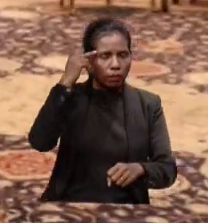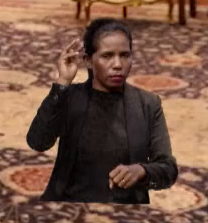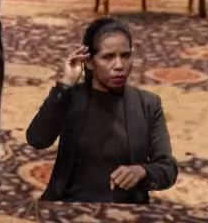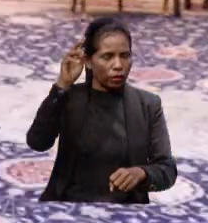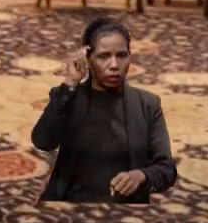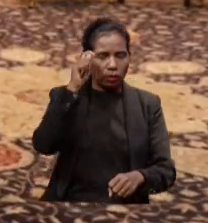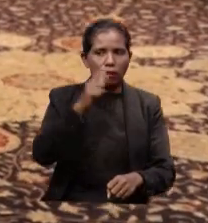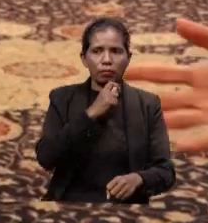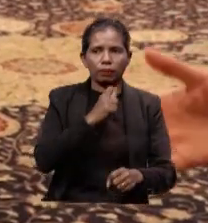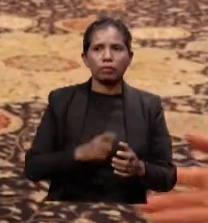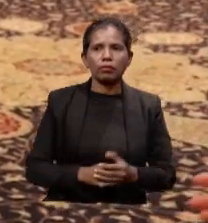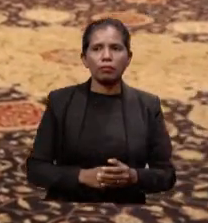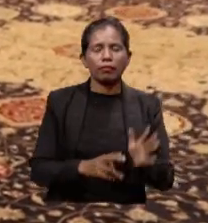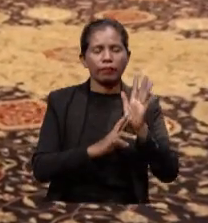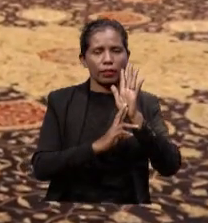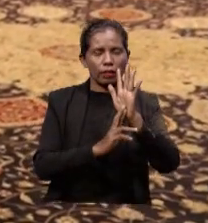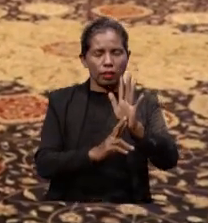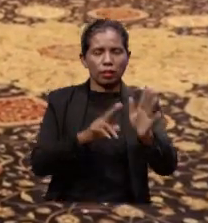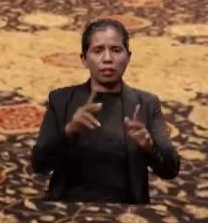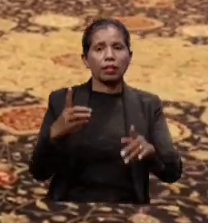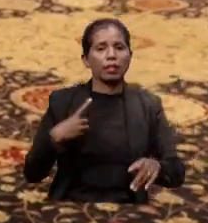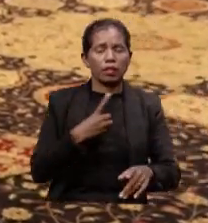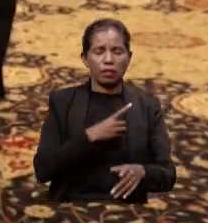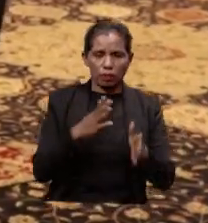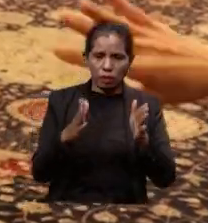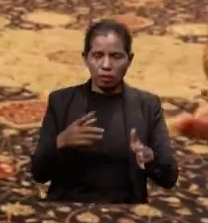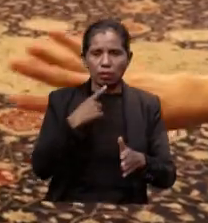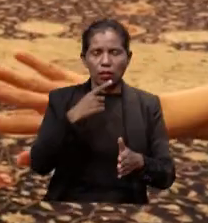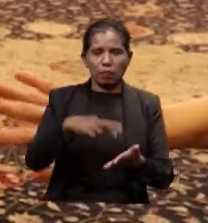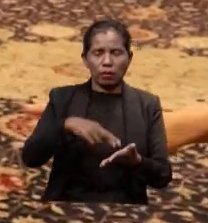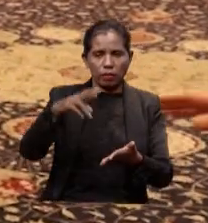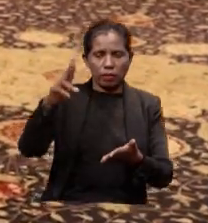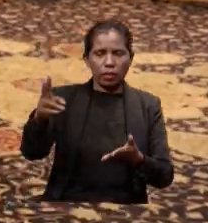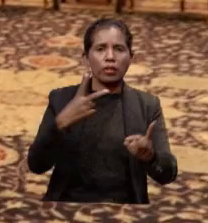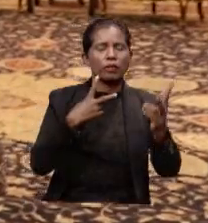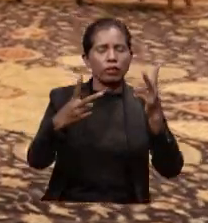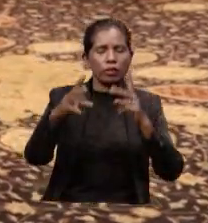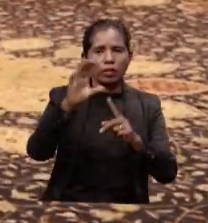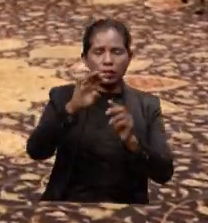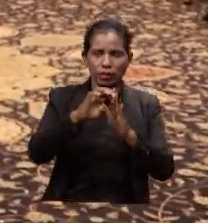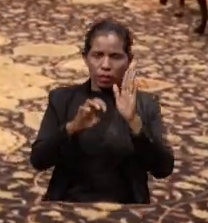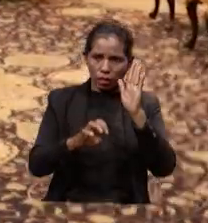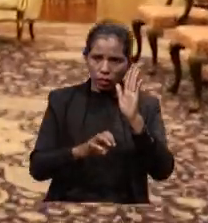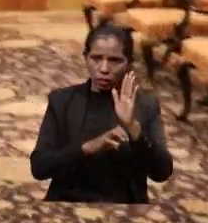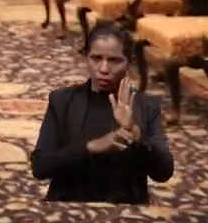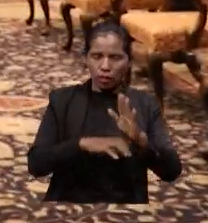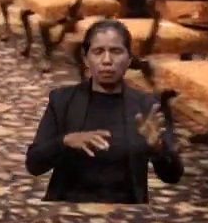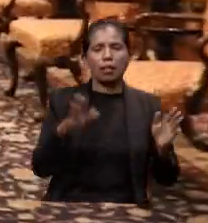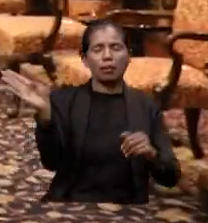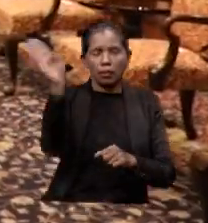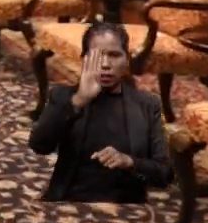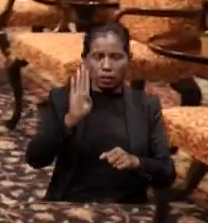Matanruak. Além de né, representante povo e Parlamento Nacional MOS, aprova a autorização visita se festar união para Brasil,